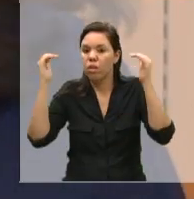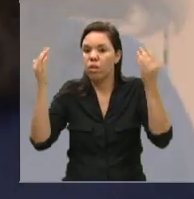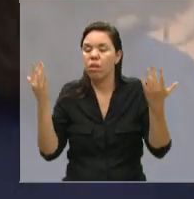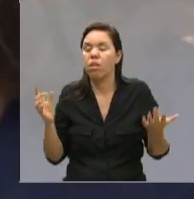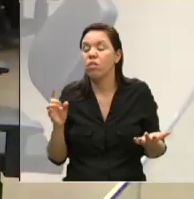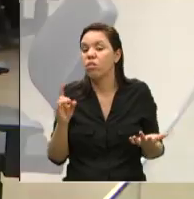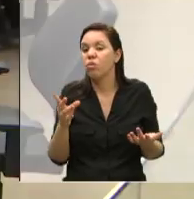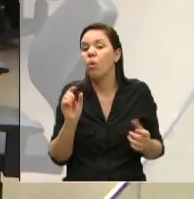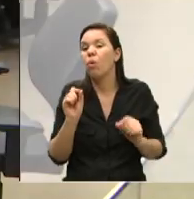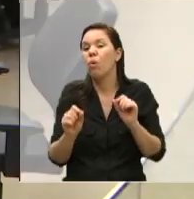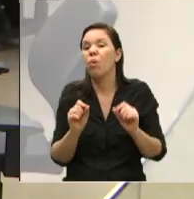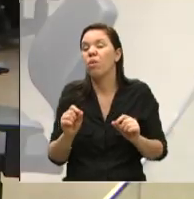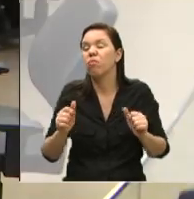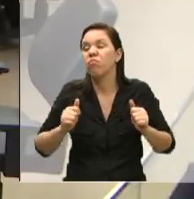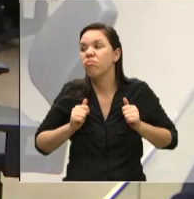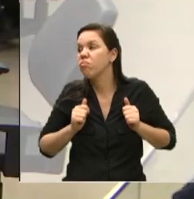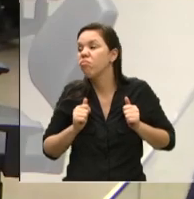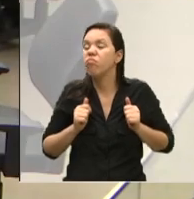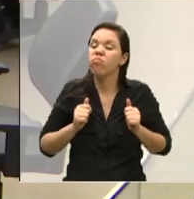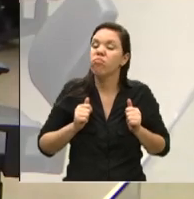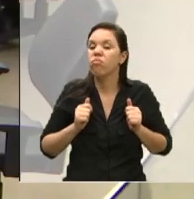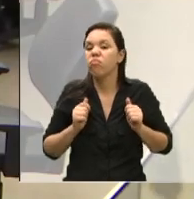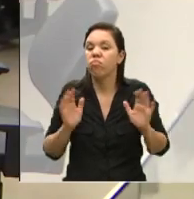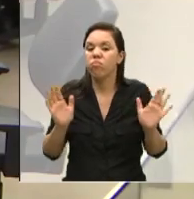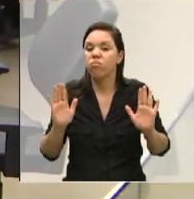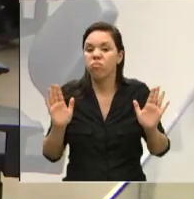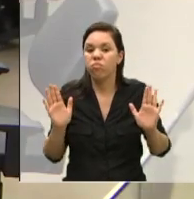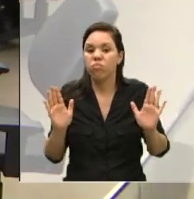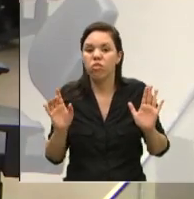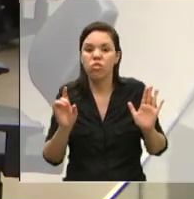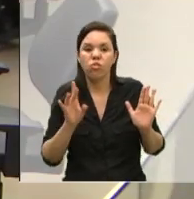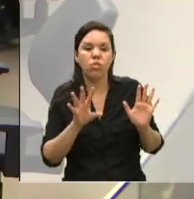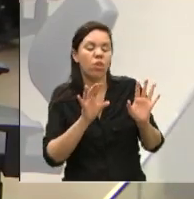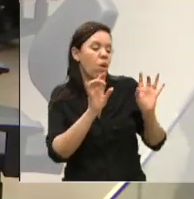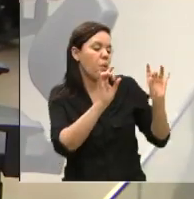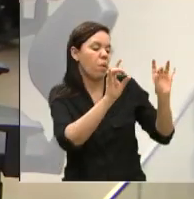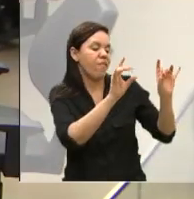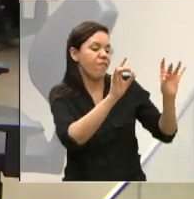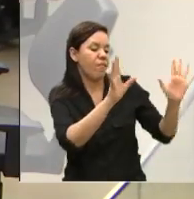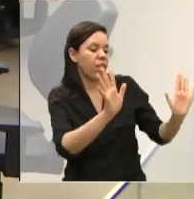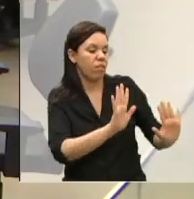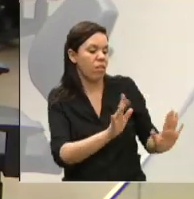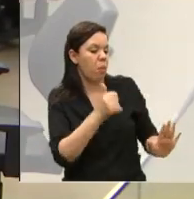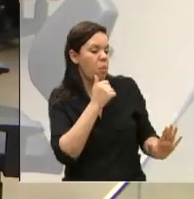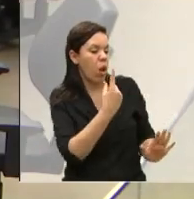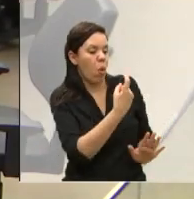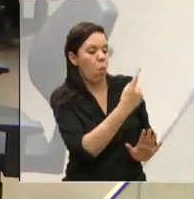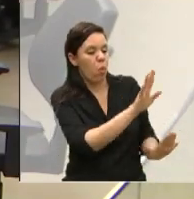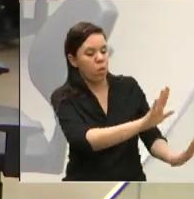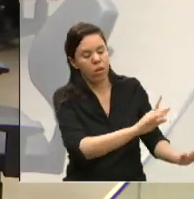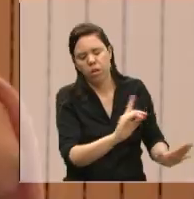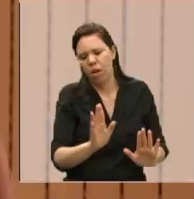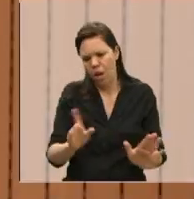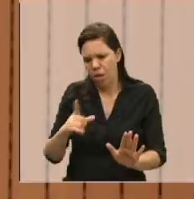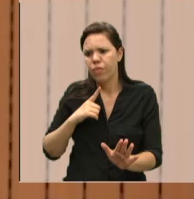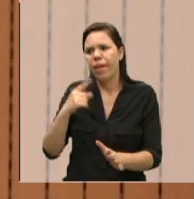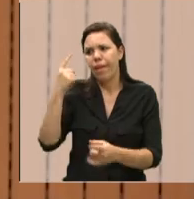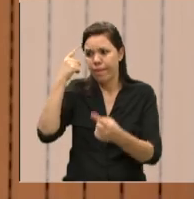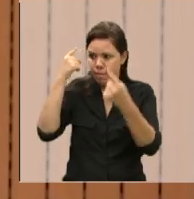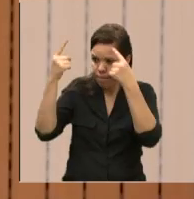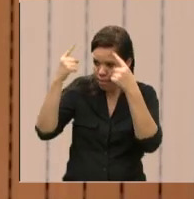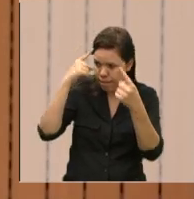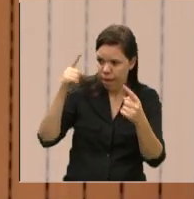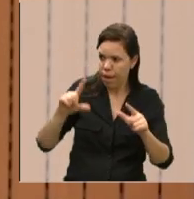com leite, né? Para ser meramente decorativo. E não, né? Nós temos demandas, nós temos